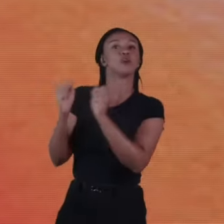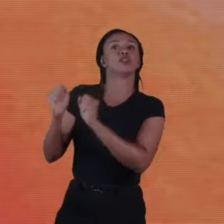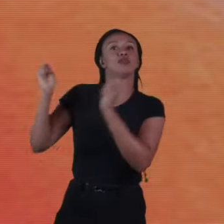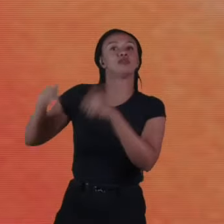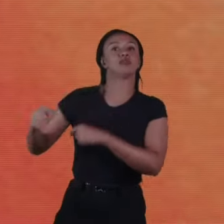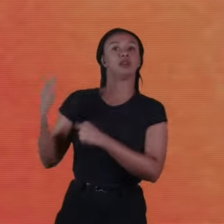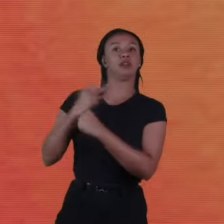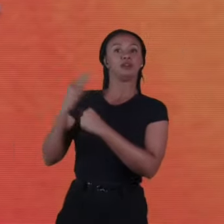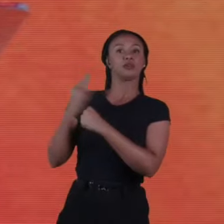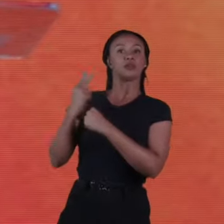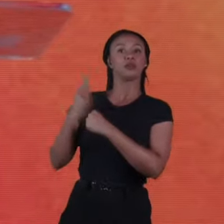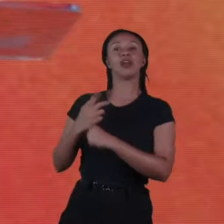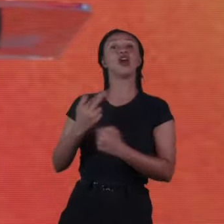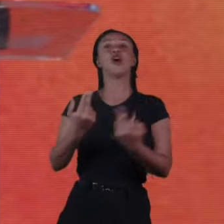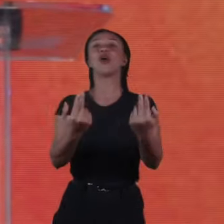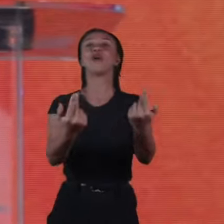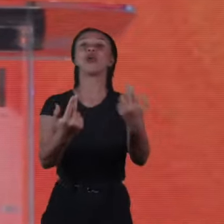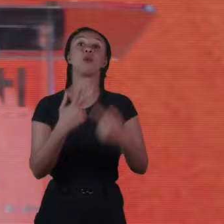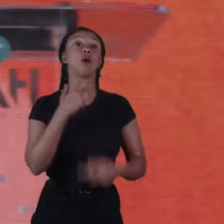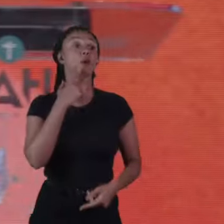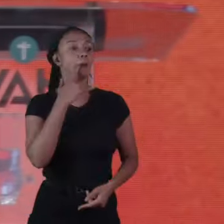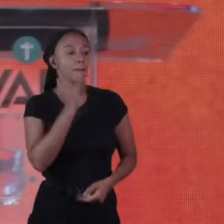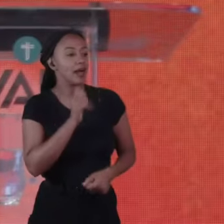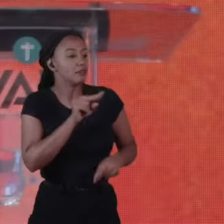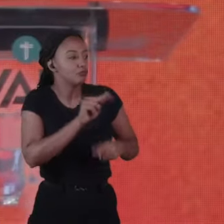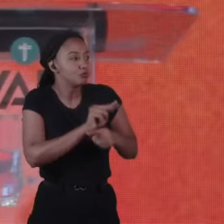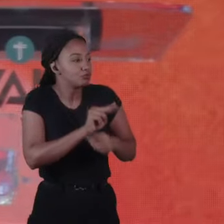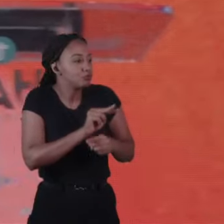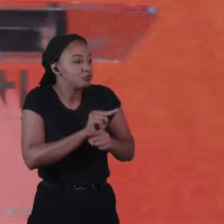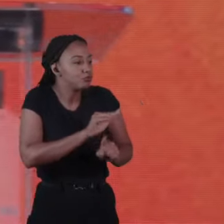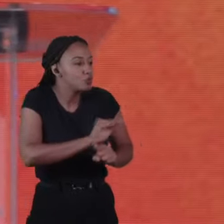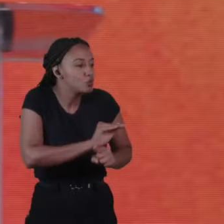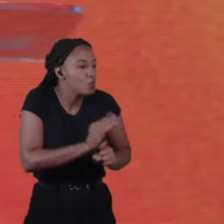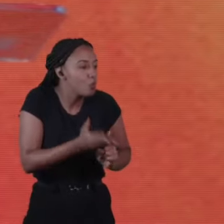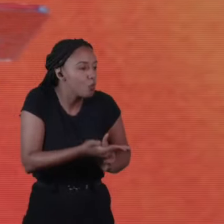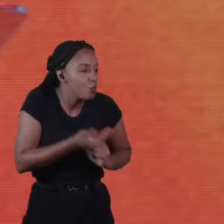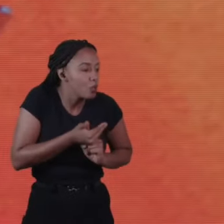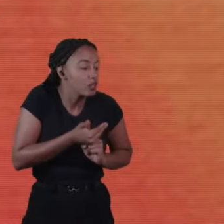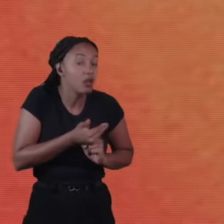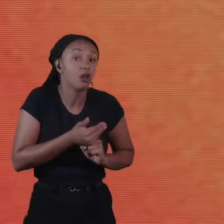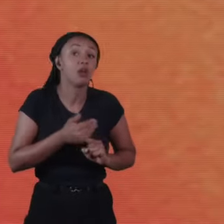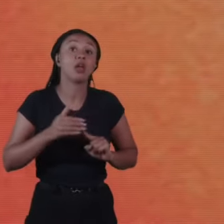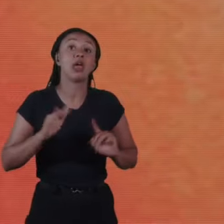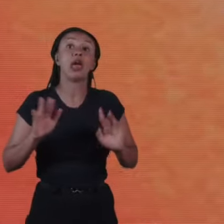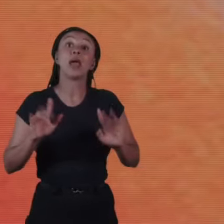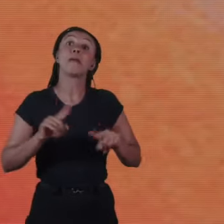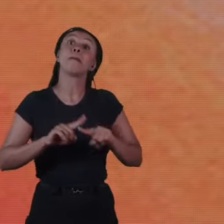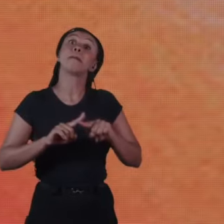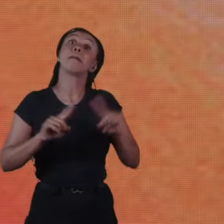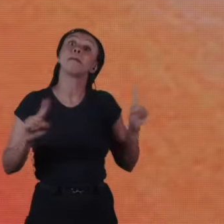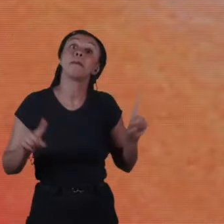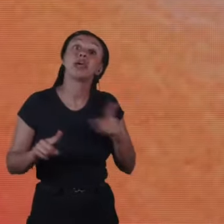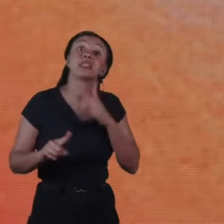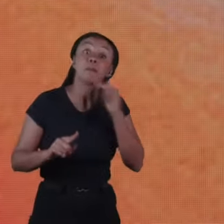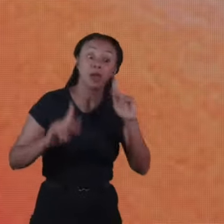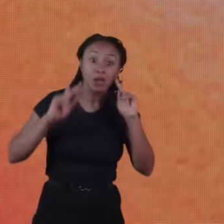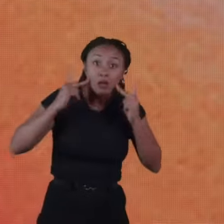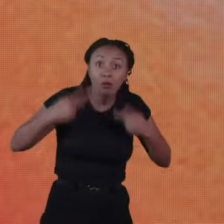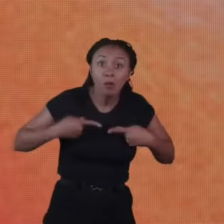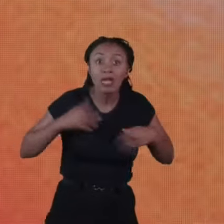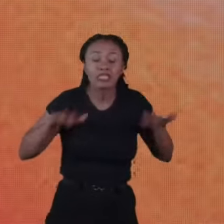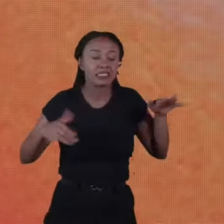bem intencionado como o pai que quer proteger o filho, mas que muitas vezes está numa situação de